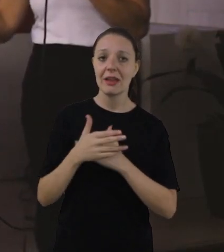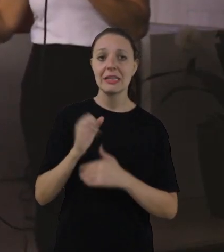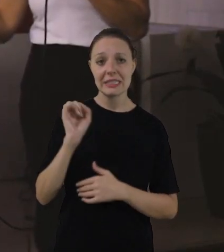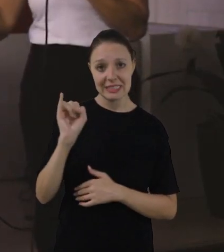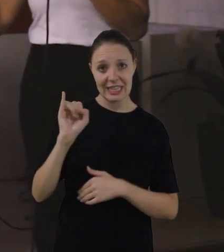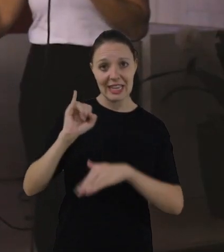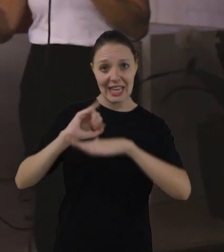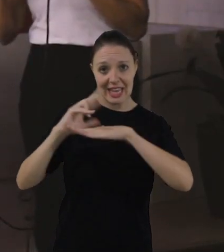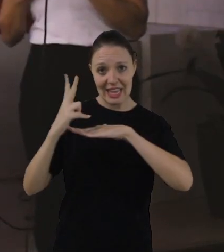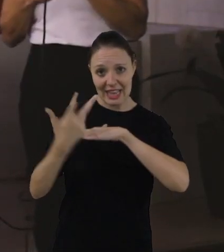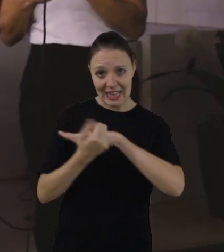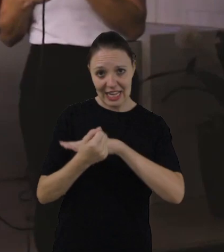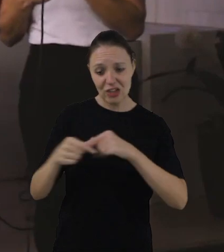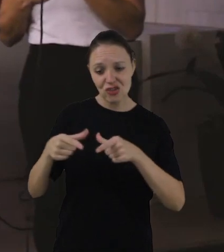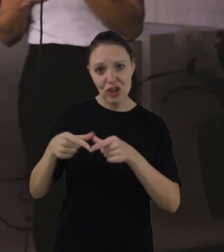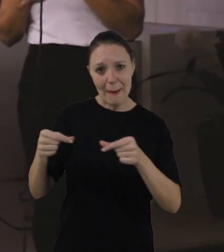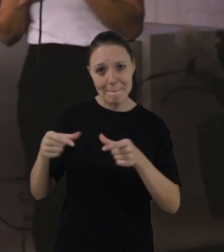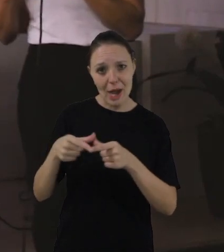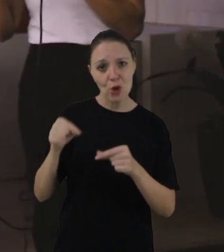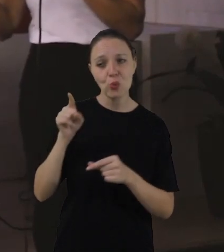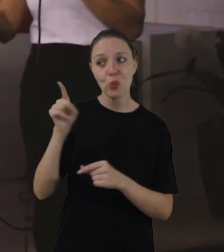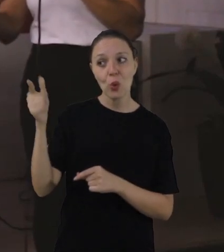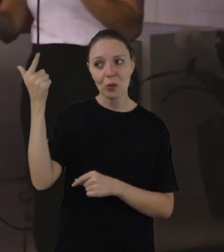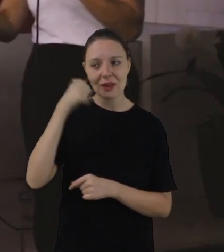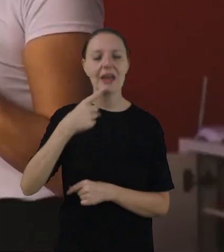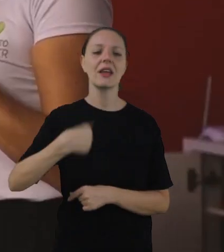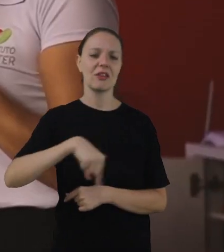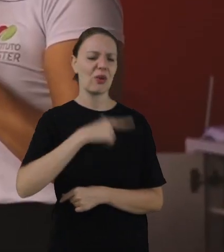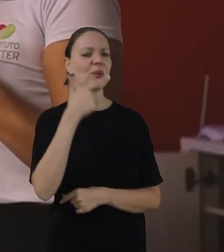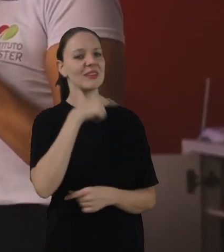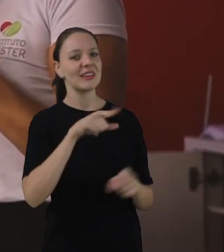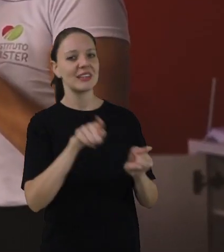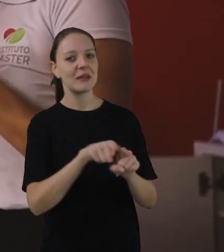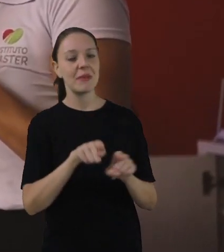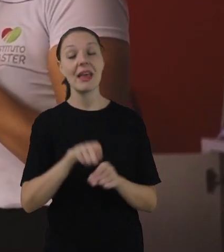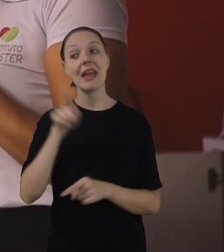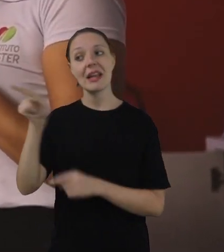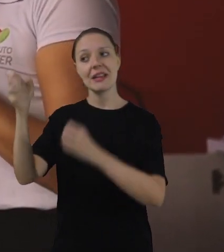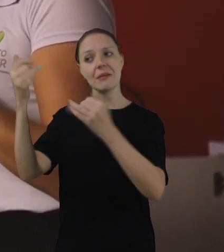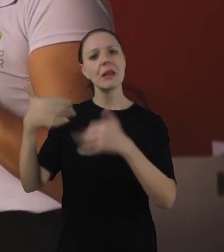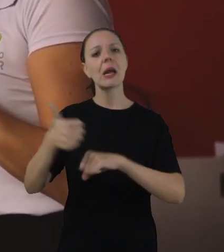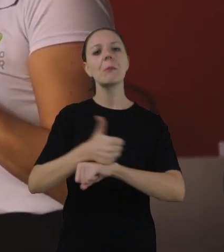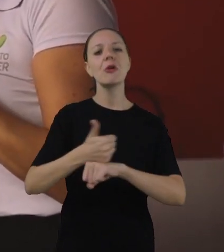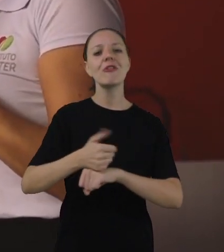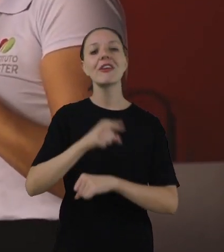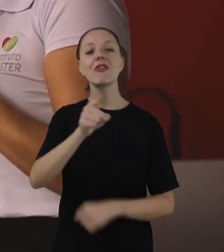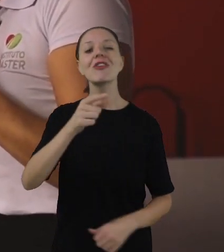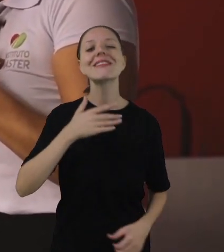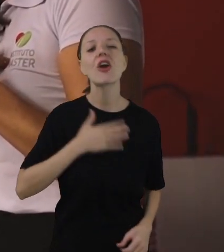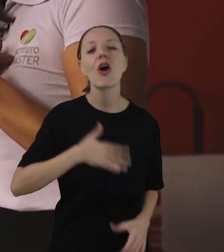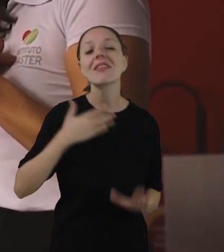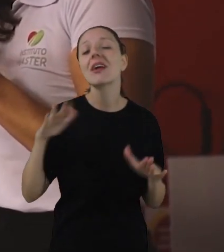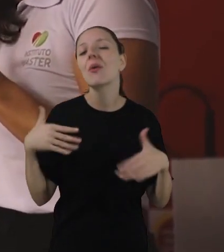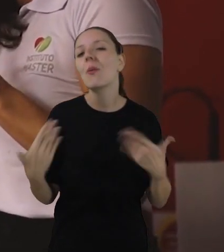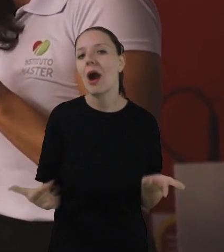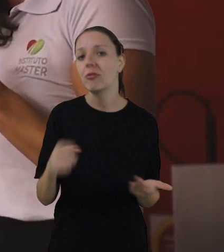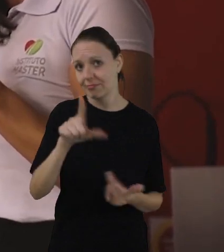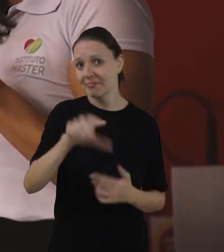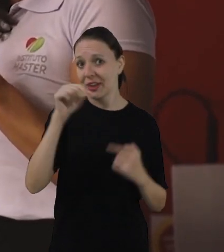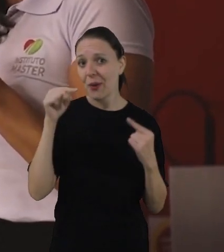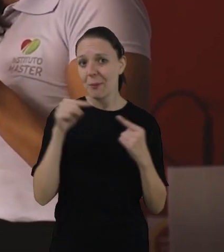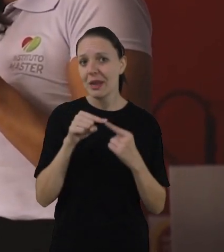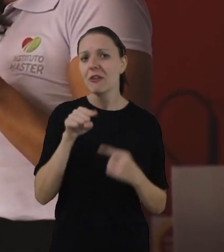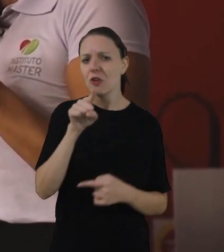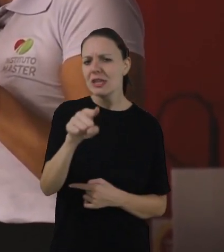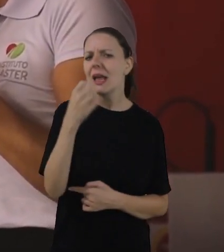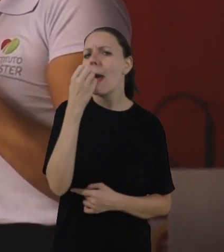chegar lá. Se eles conseguem, nós também conseguimos. E eles falam muito sobre escolher uma profissão que a gente gosta de fazer, que a gente é bom